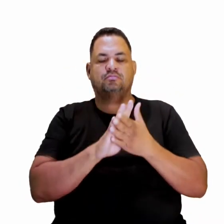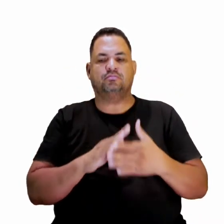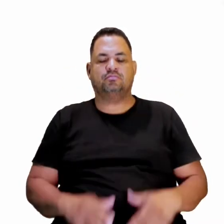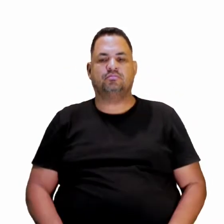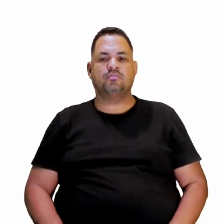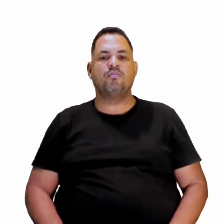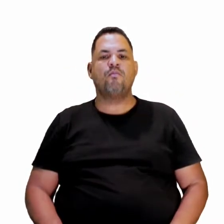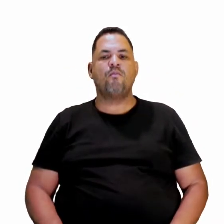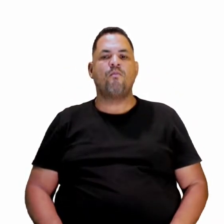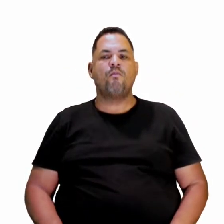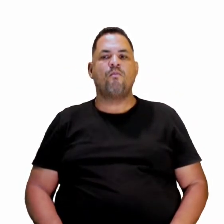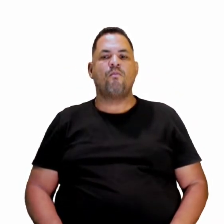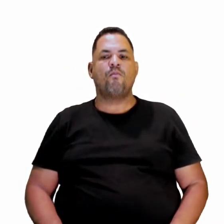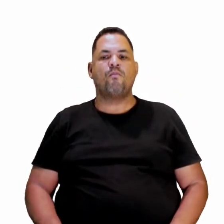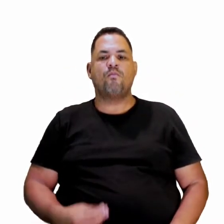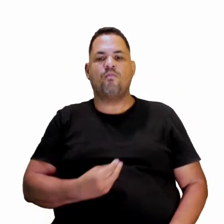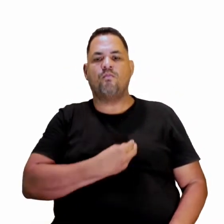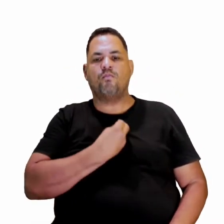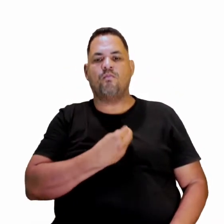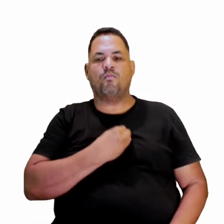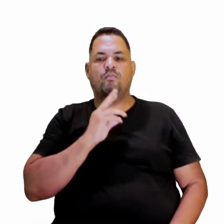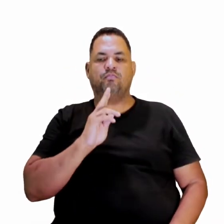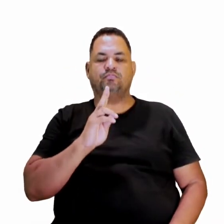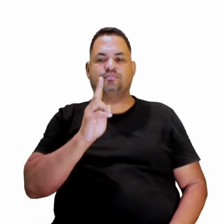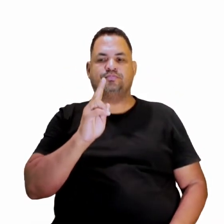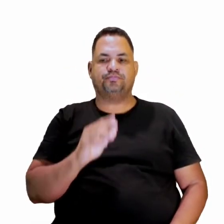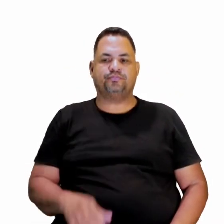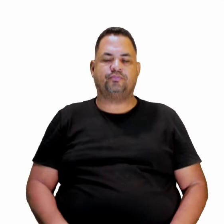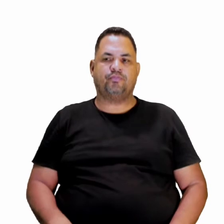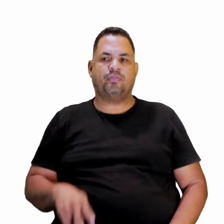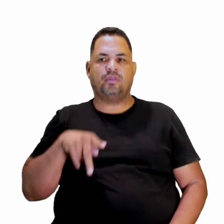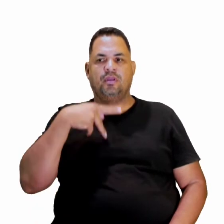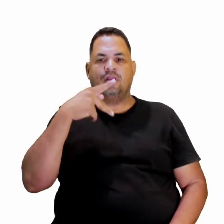aula do presente contínuos.